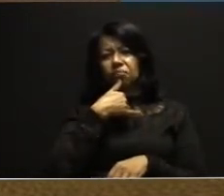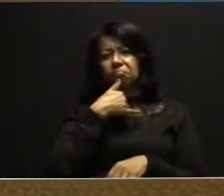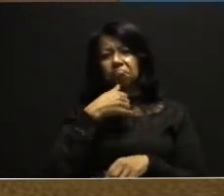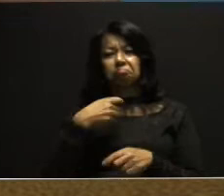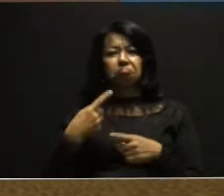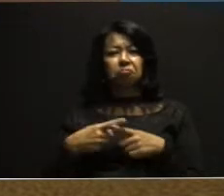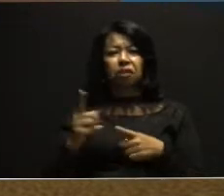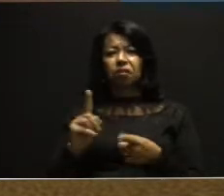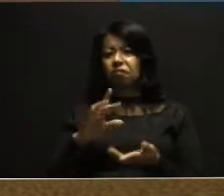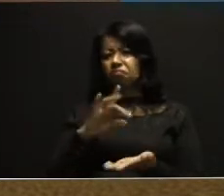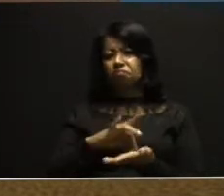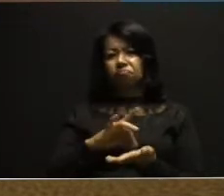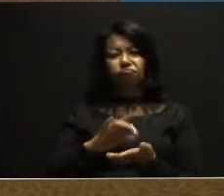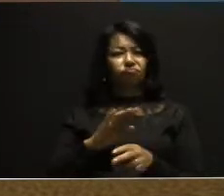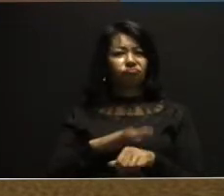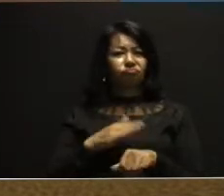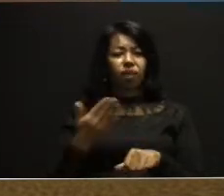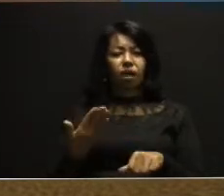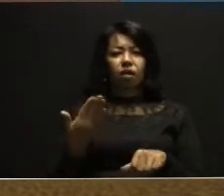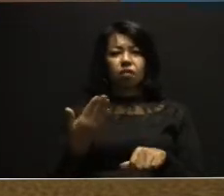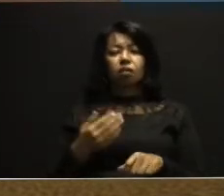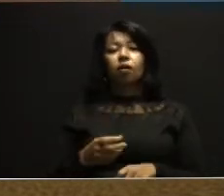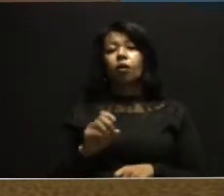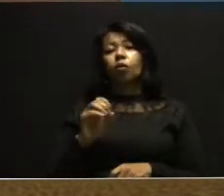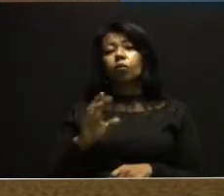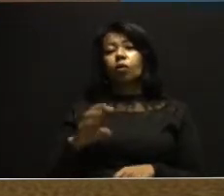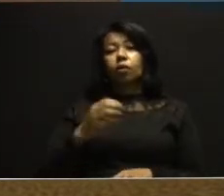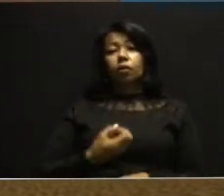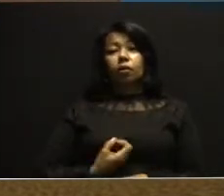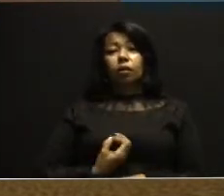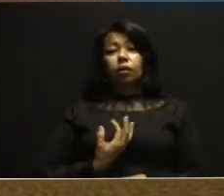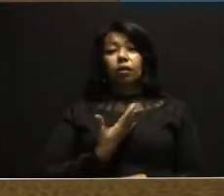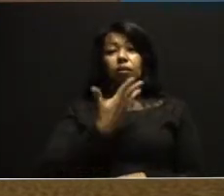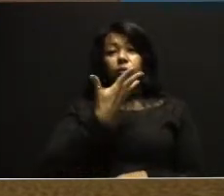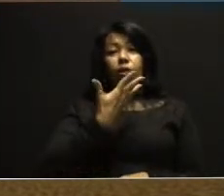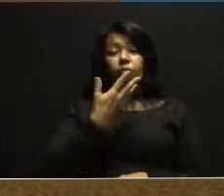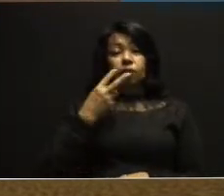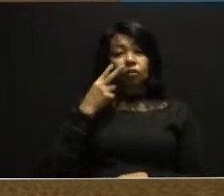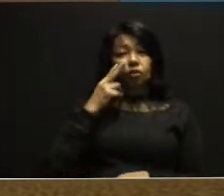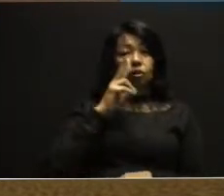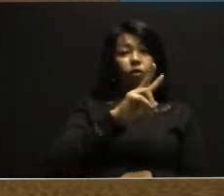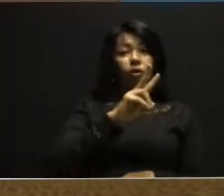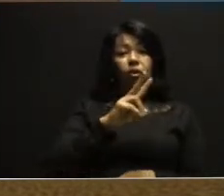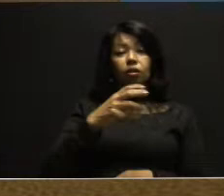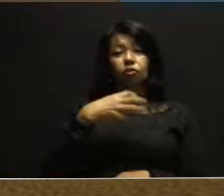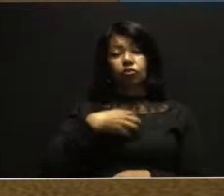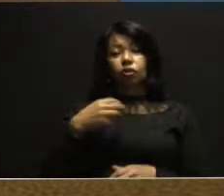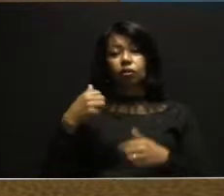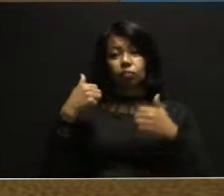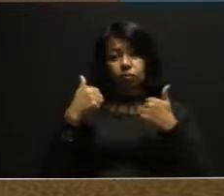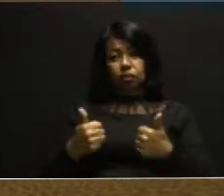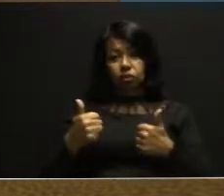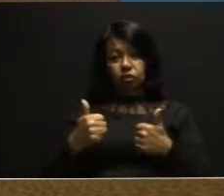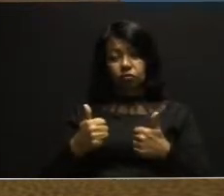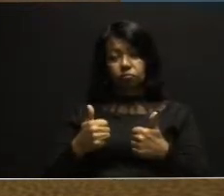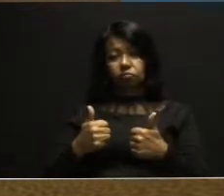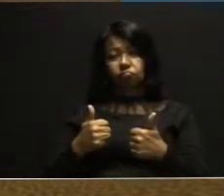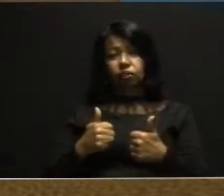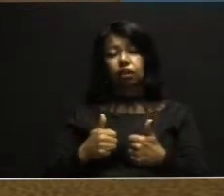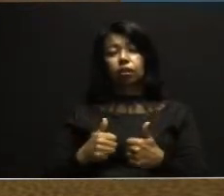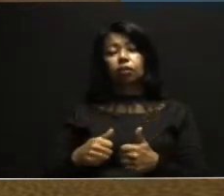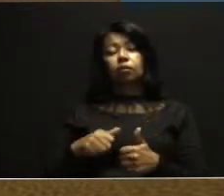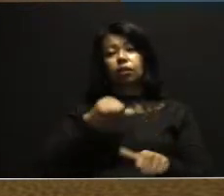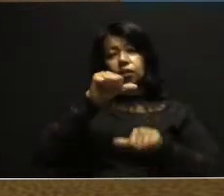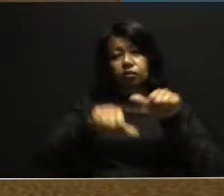existe mais, né? Mas esse poema nos faz olhar de uma forma positiva. Em meio a essas transformações, ver